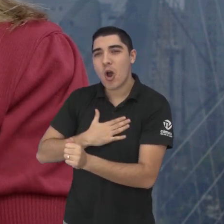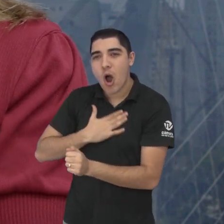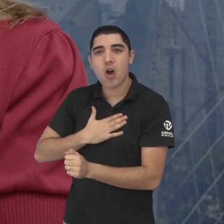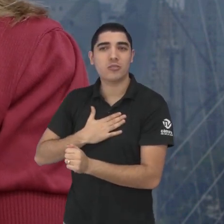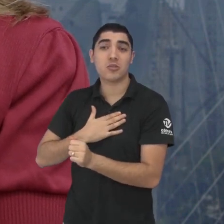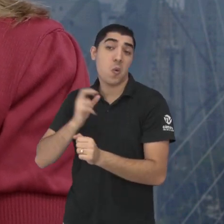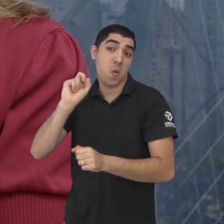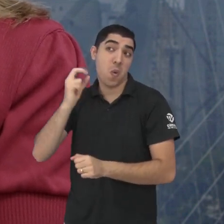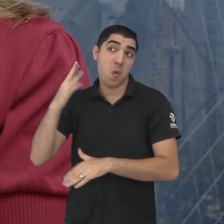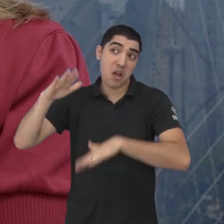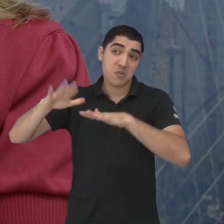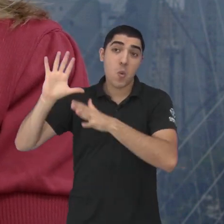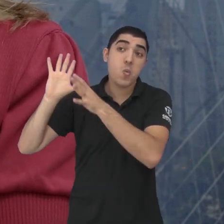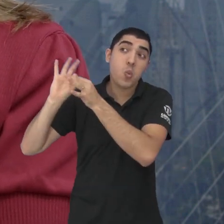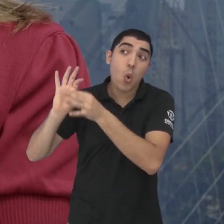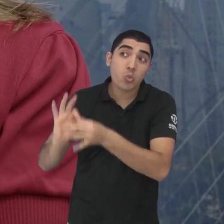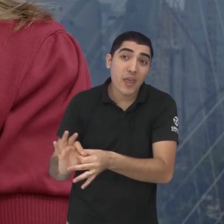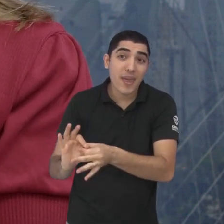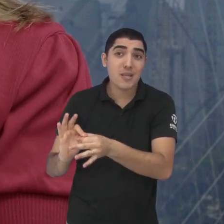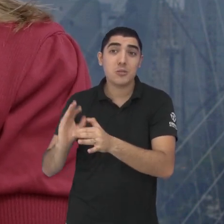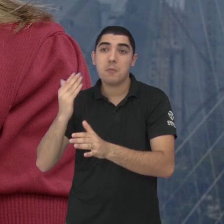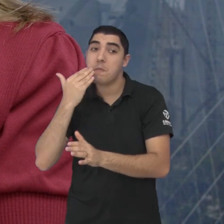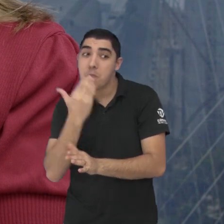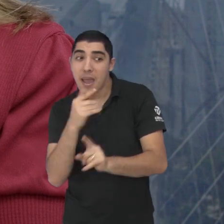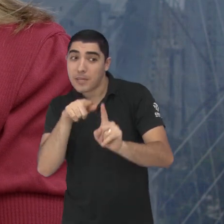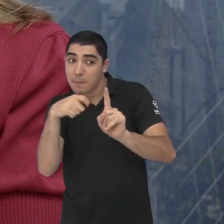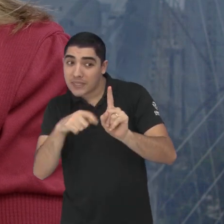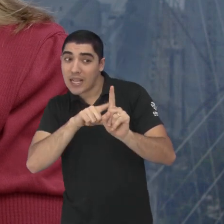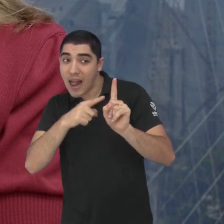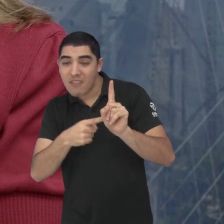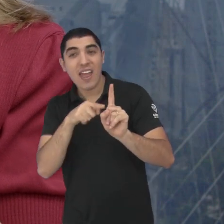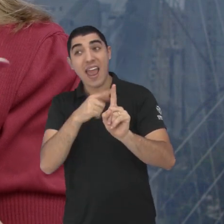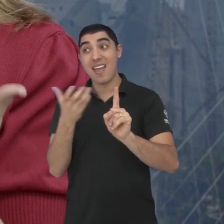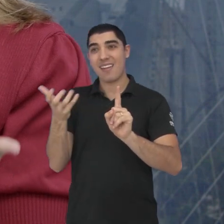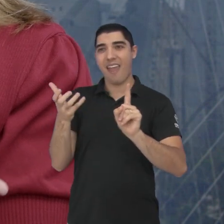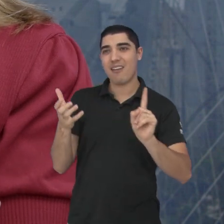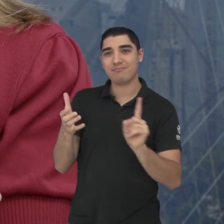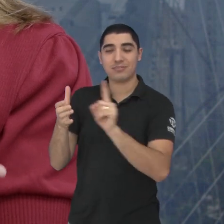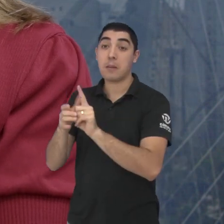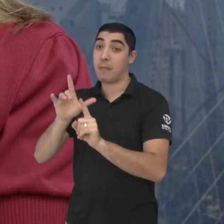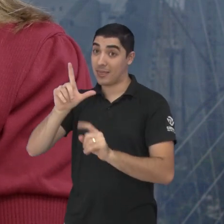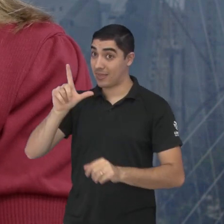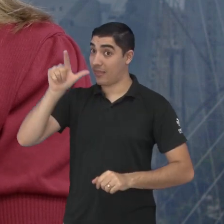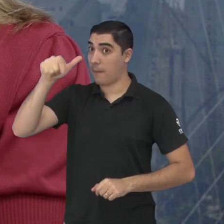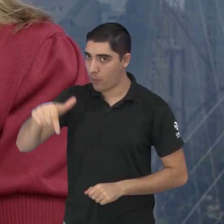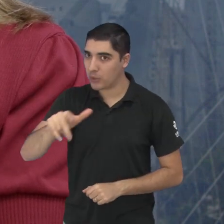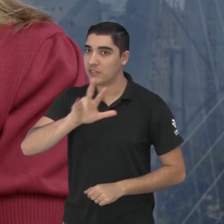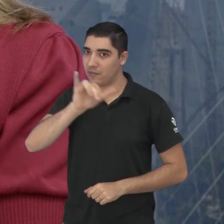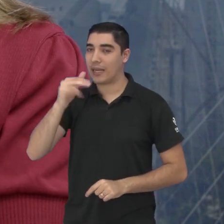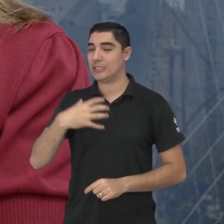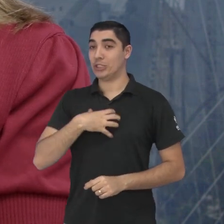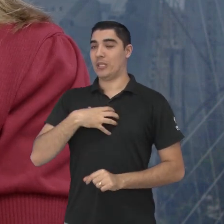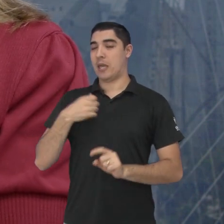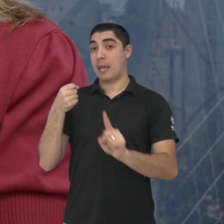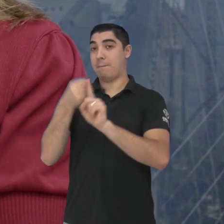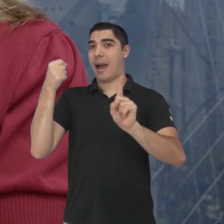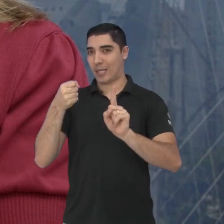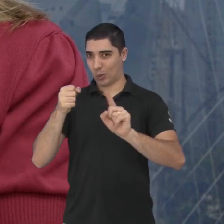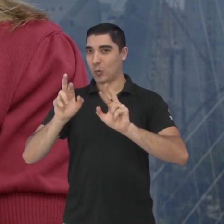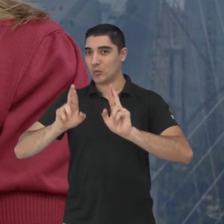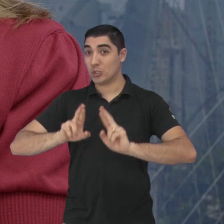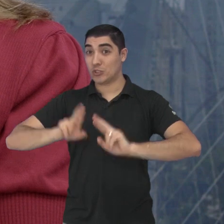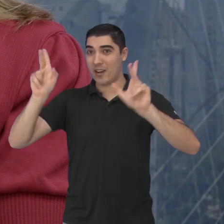ambiente, só que existem, né, os impactos disso depois, né? Então, essa questão da